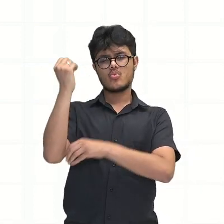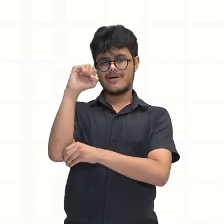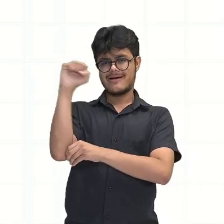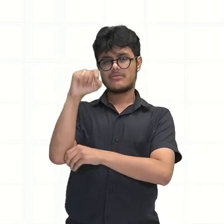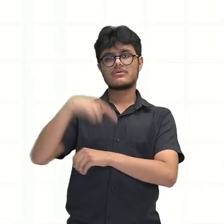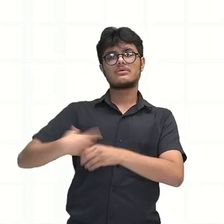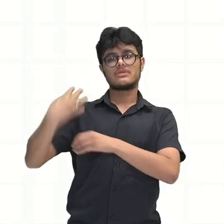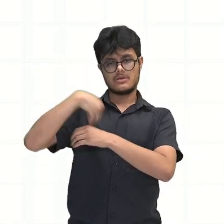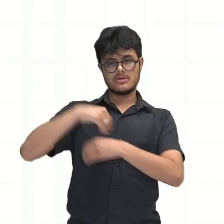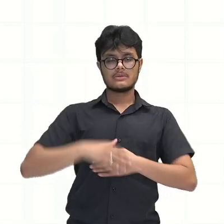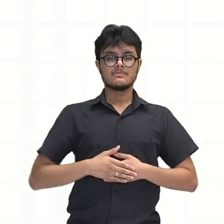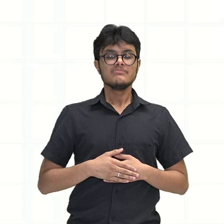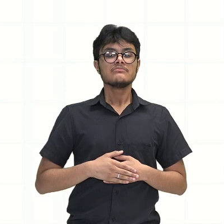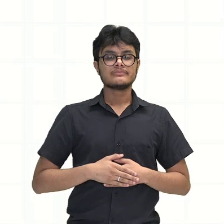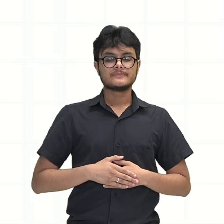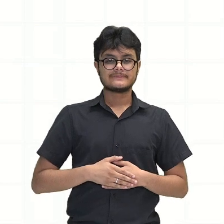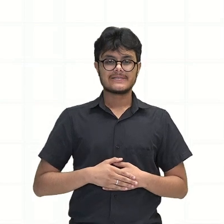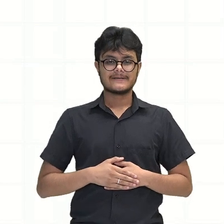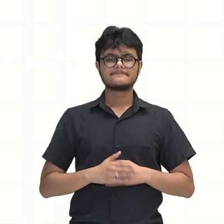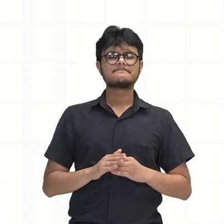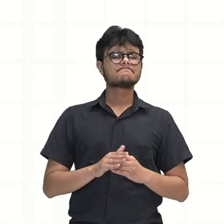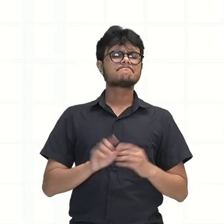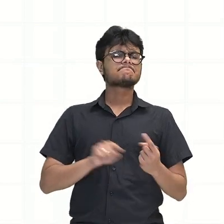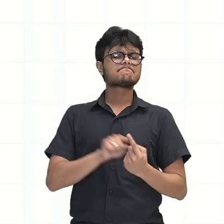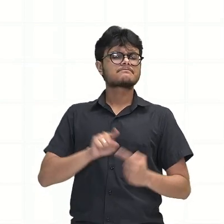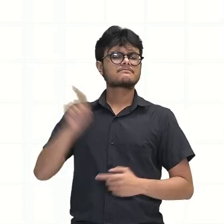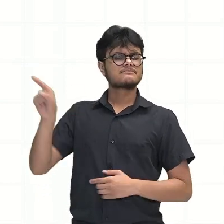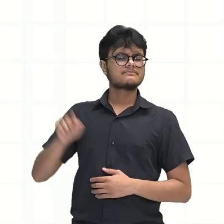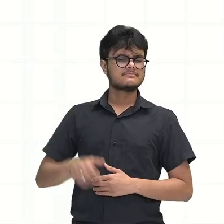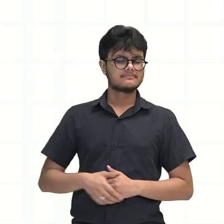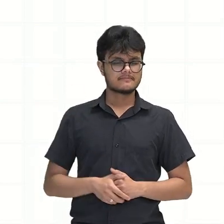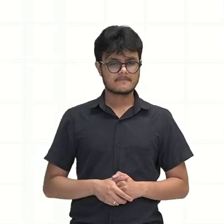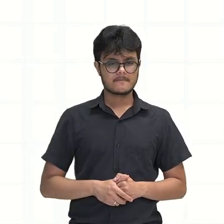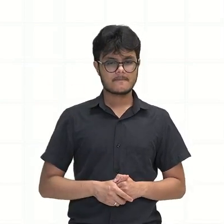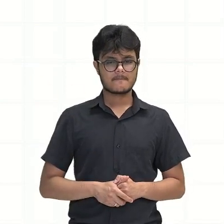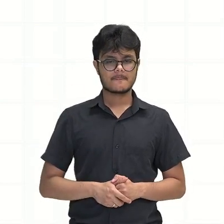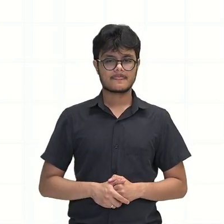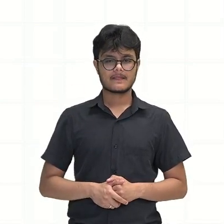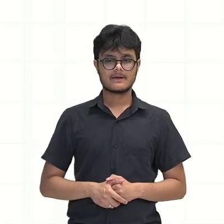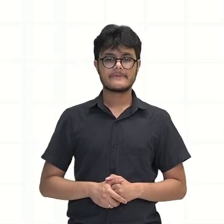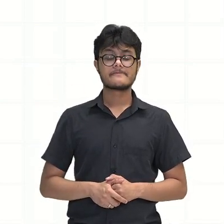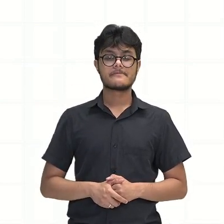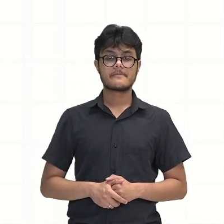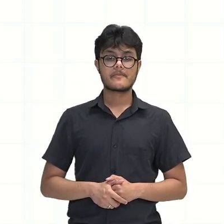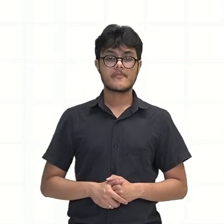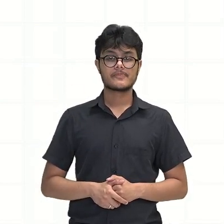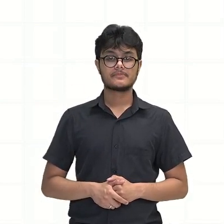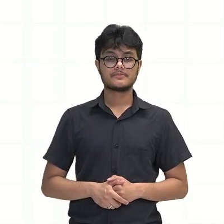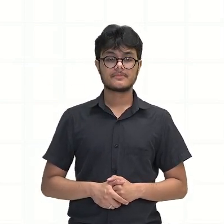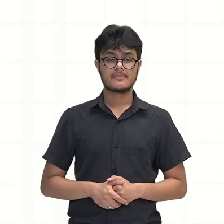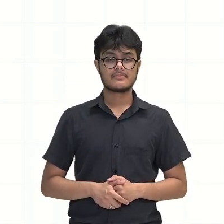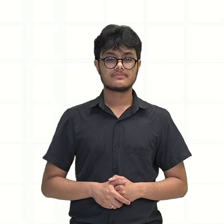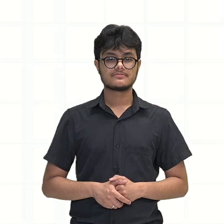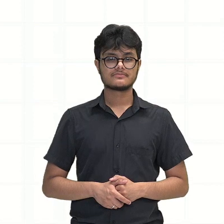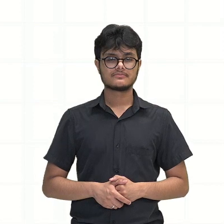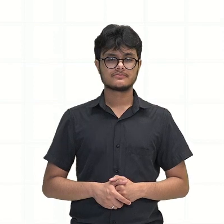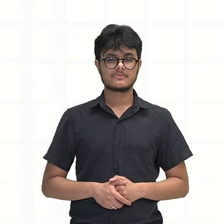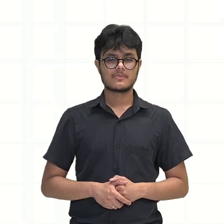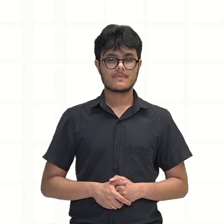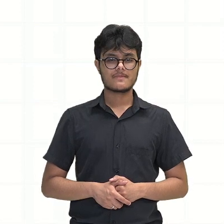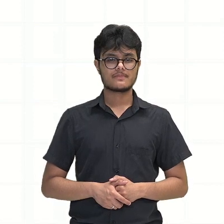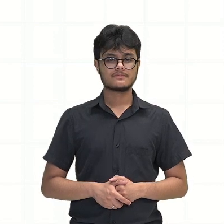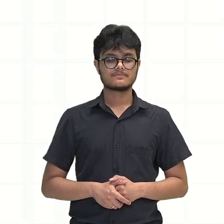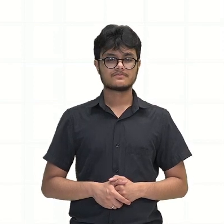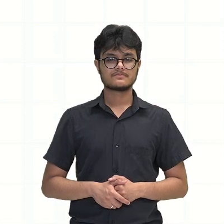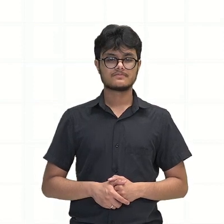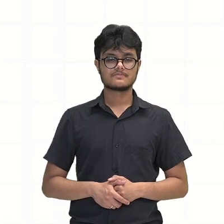comum no carro, certo? E qual é a função desses cilindros? Esses cilindros, eles vão dividir a